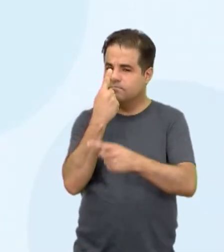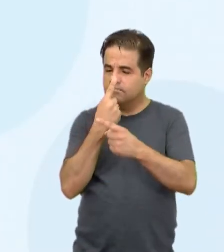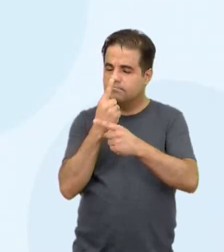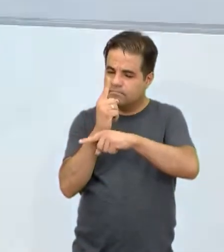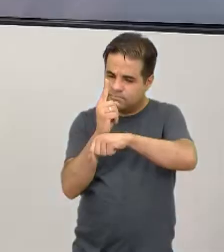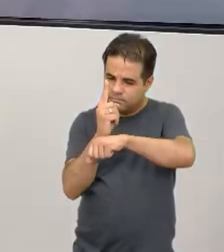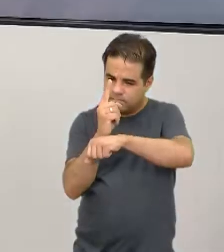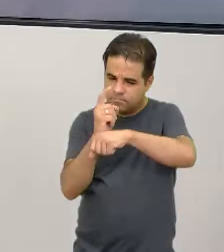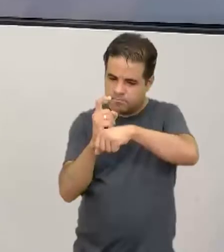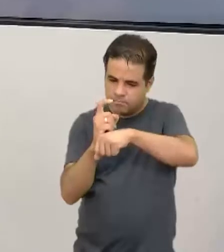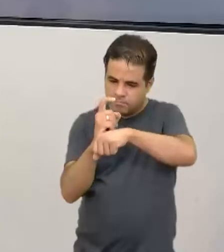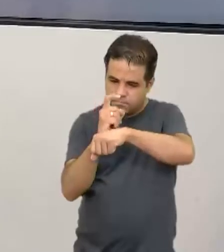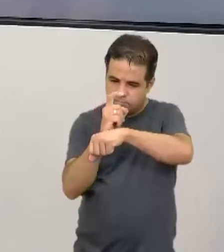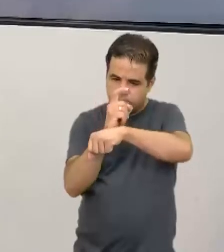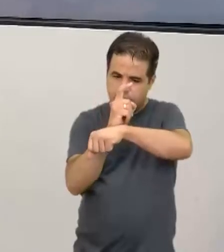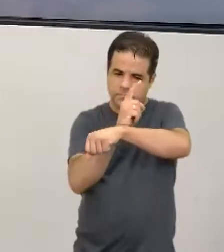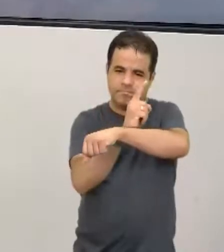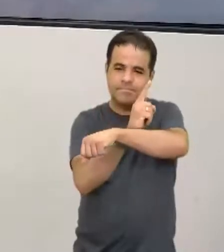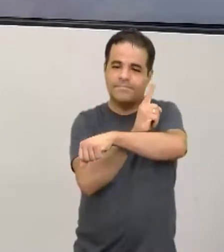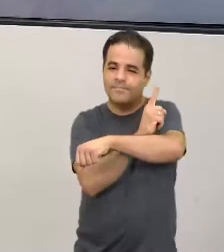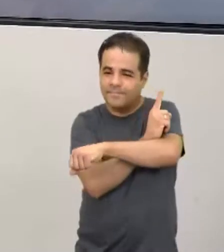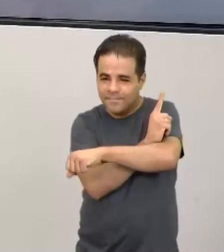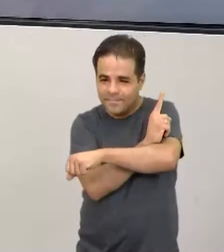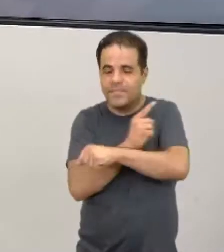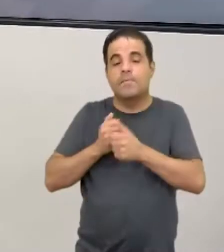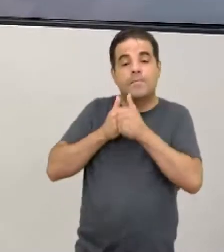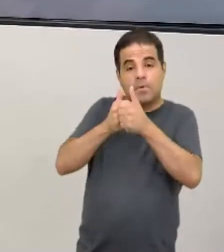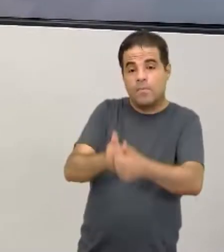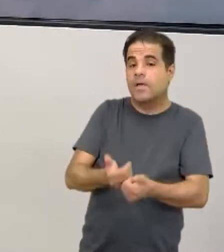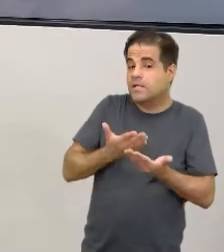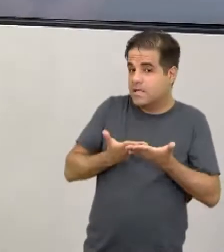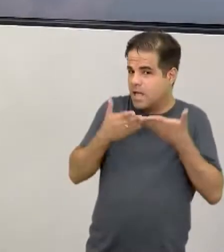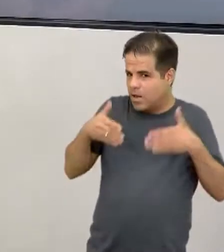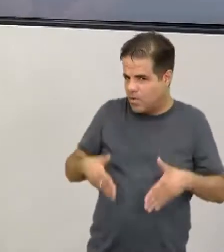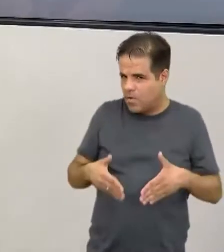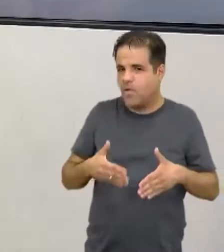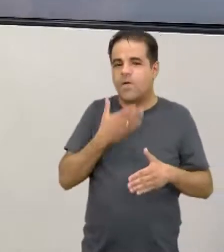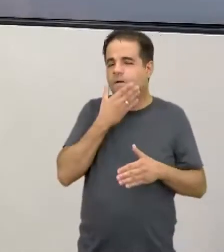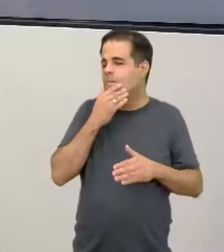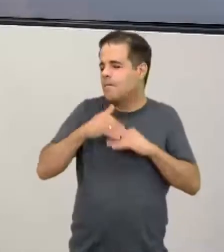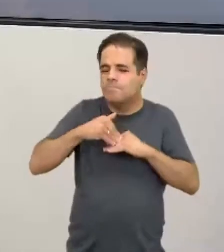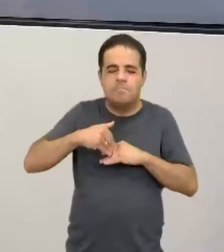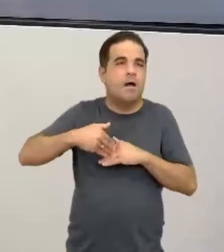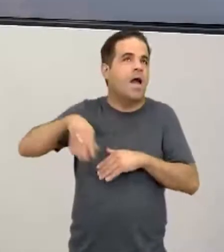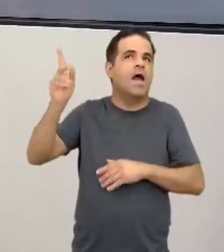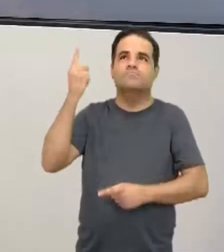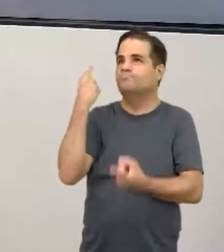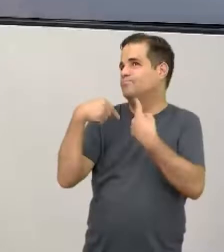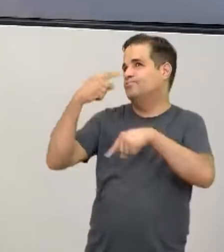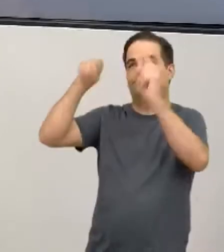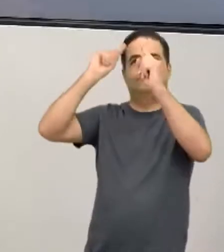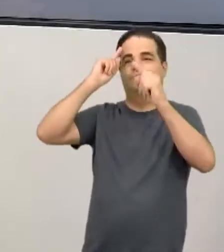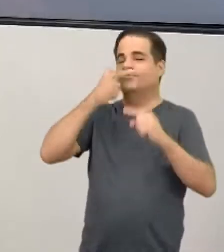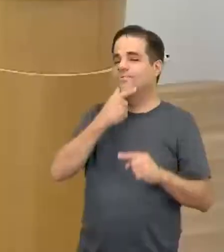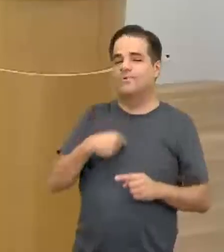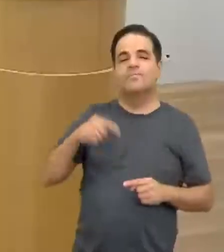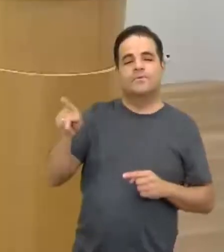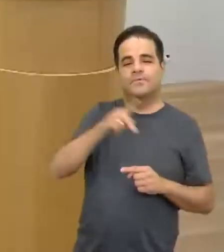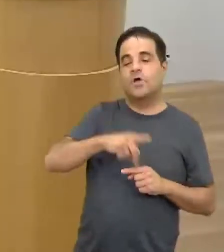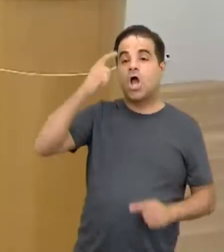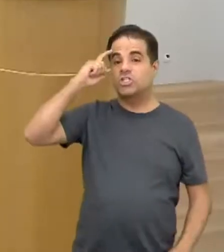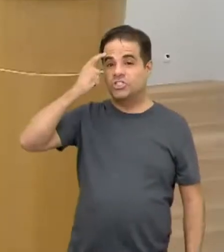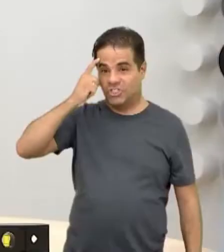humana. E para me acompanhar nessa aula, o ser humano mais evoluído aqui do Centro de Mídias, o professor